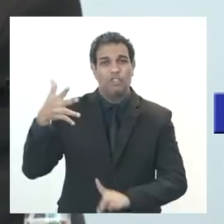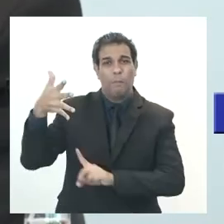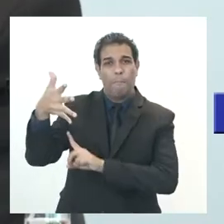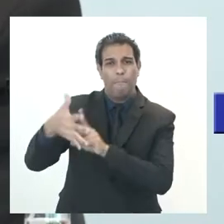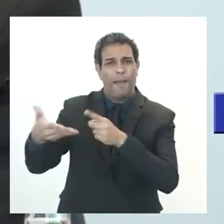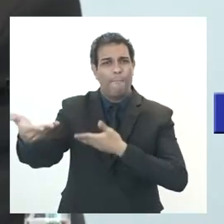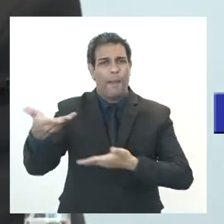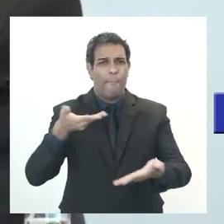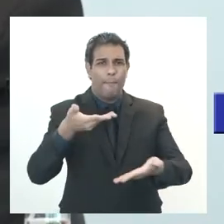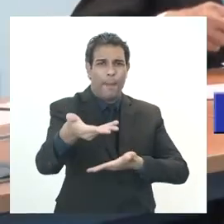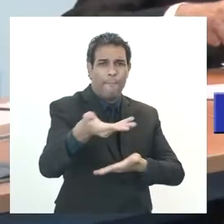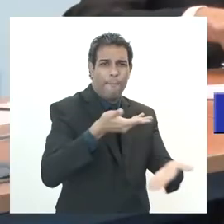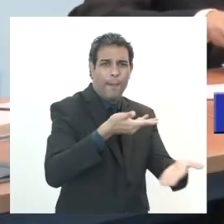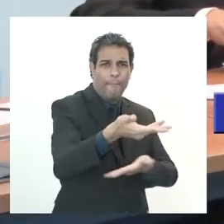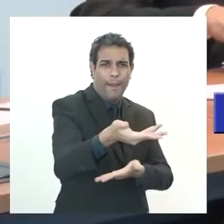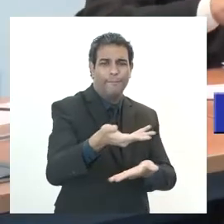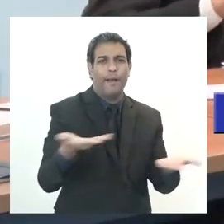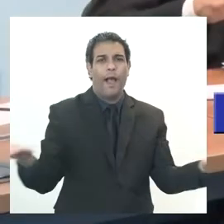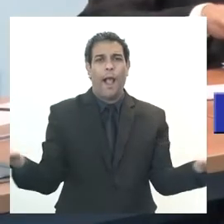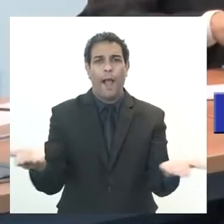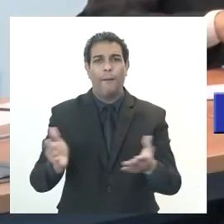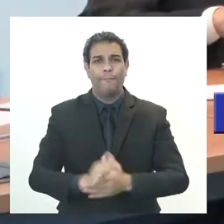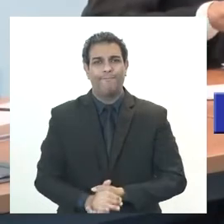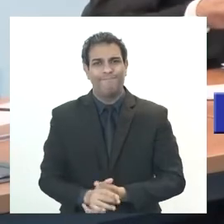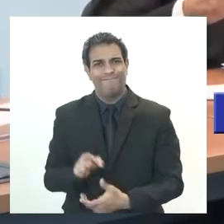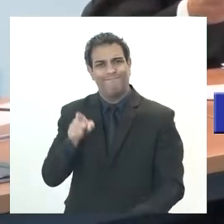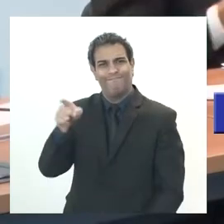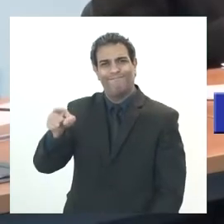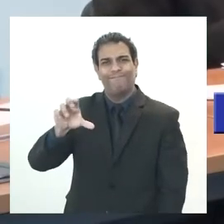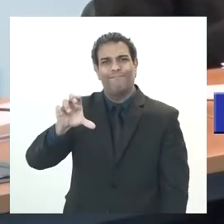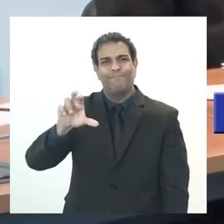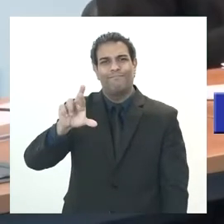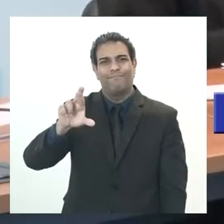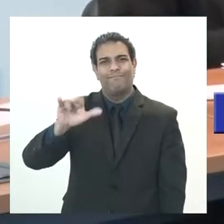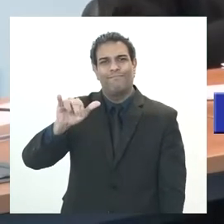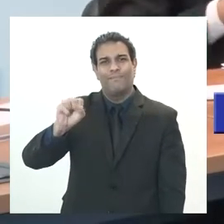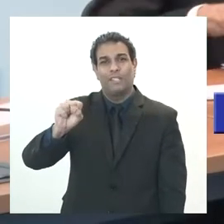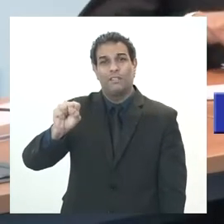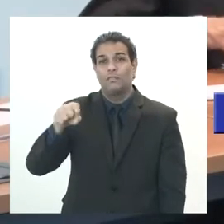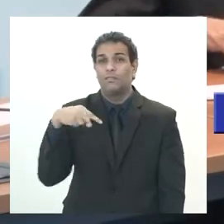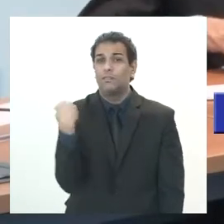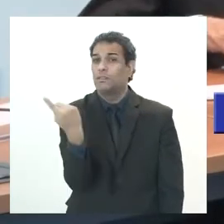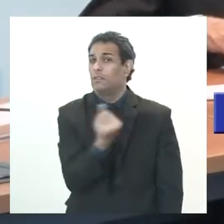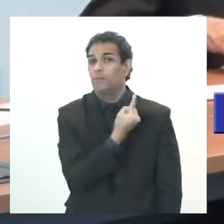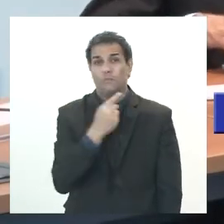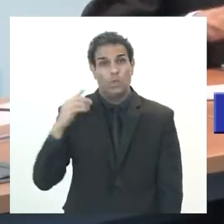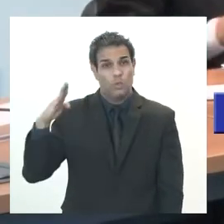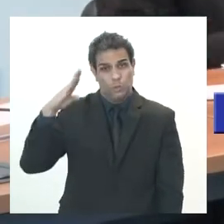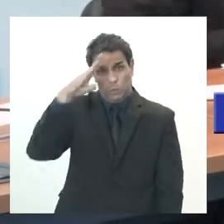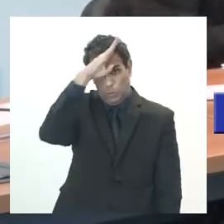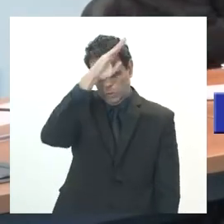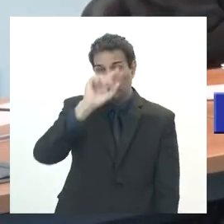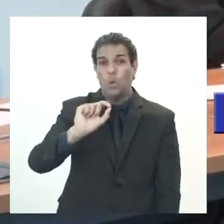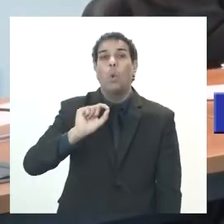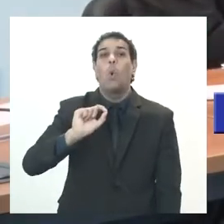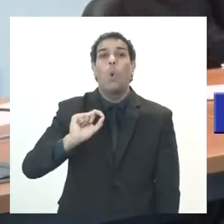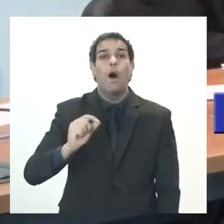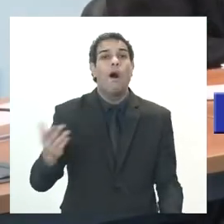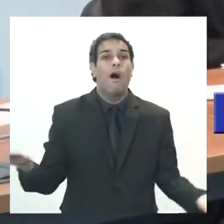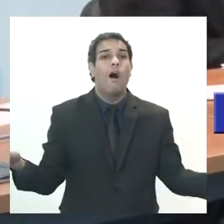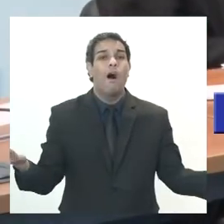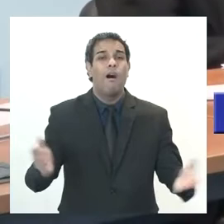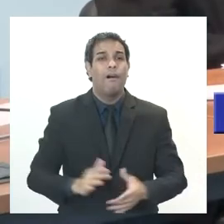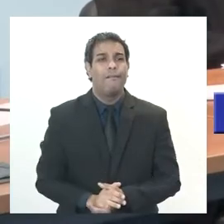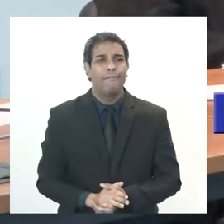ideias e a Cris já mencionou isso no início que nós temos que o governo bolsonaro o que que nós temos